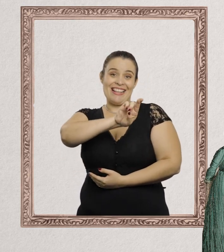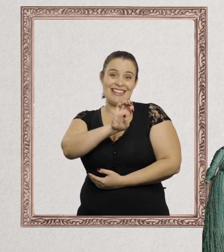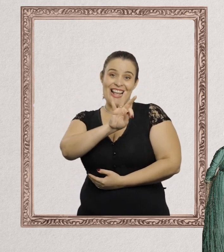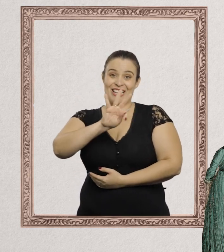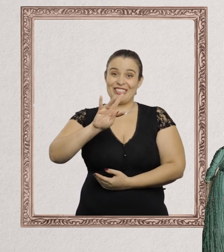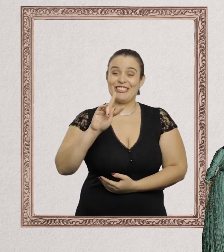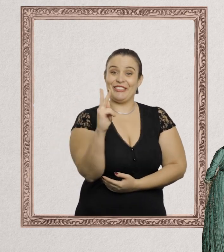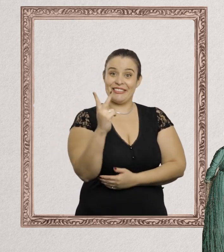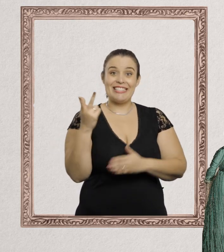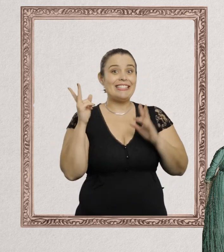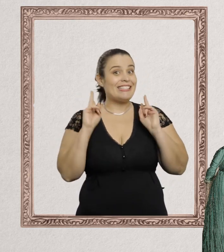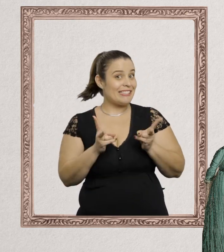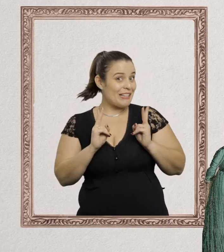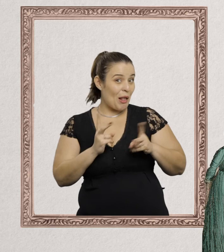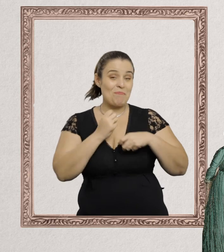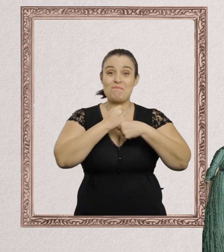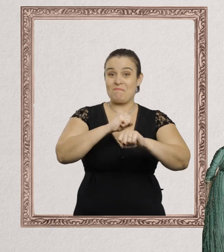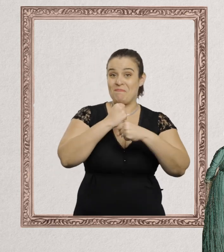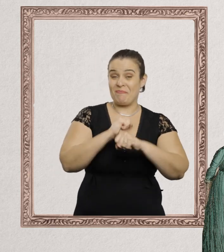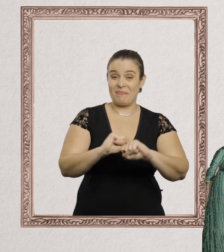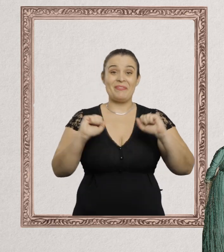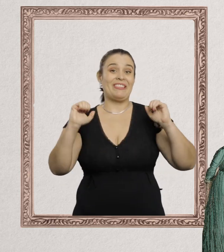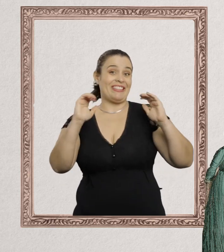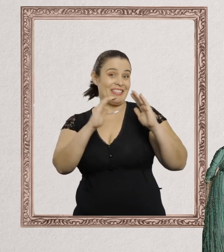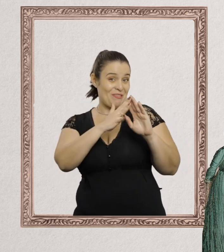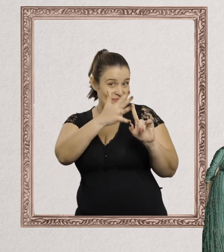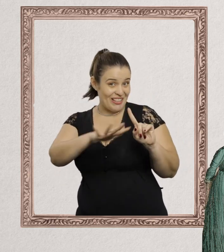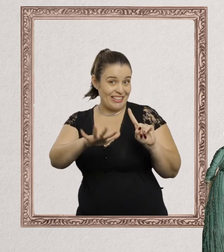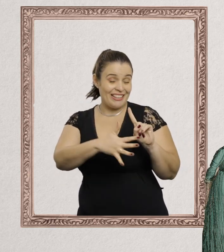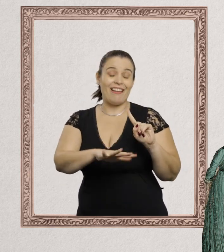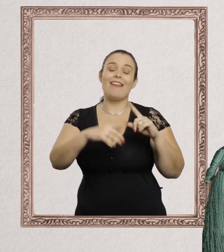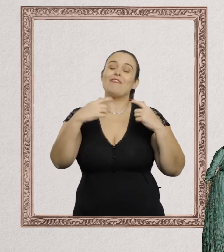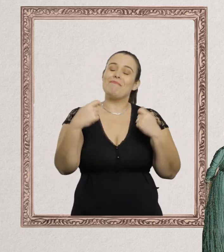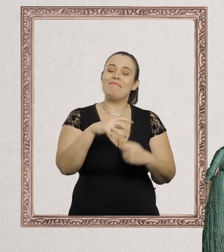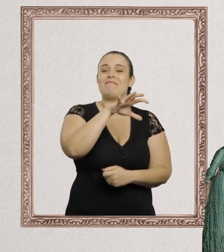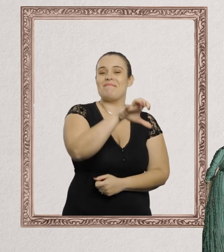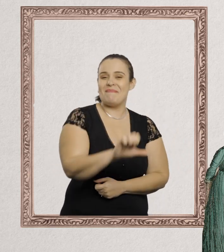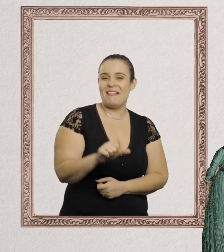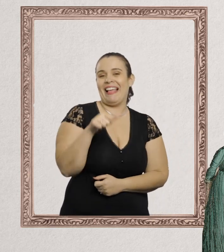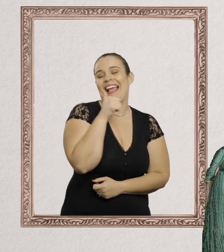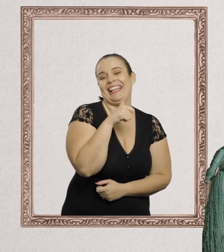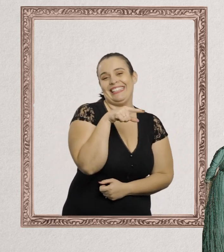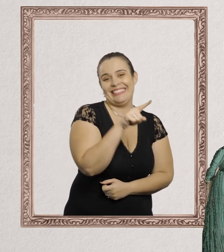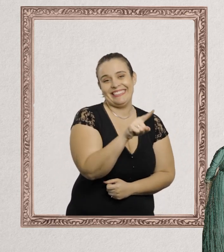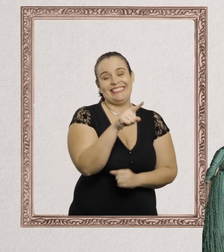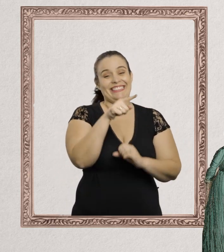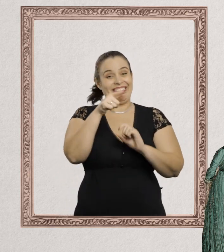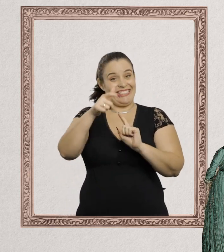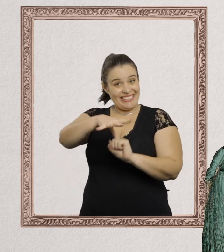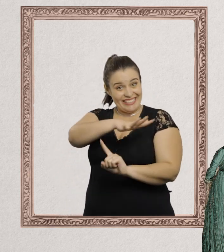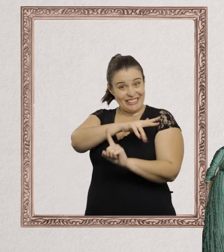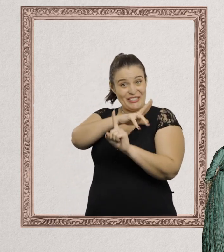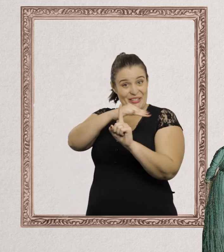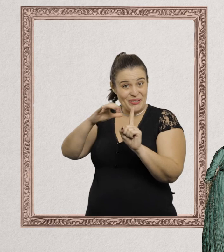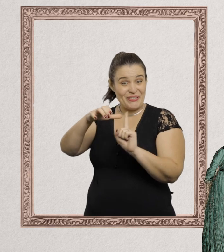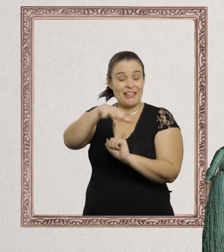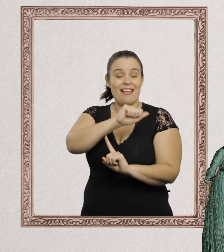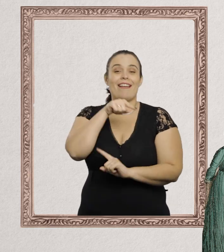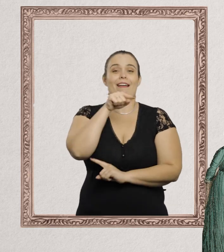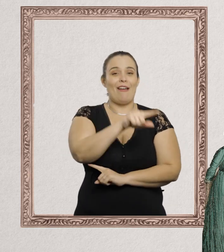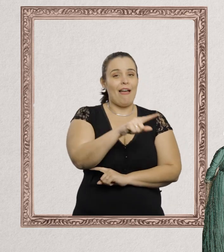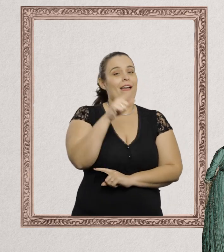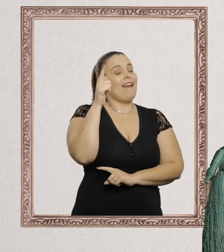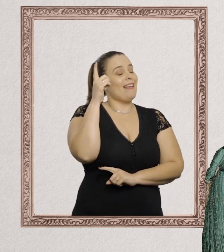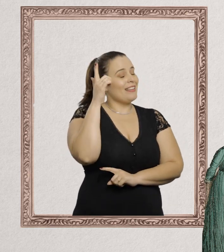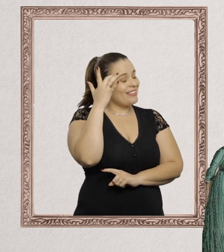Margaret. Toda vez que chega a hora da faxina de primavera, Peter vem buscar Margaret. Ele leva Margaret para a